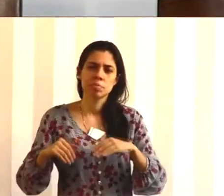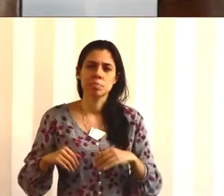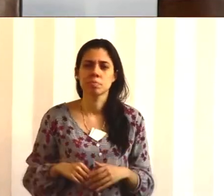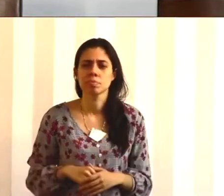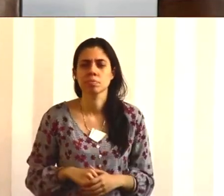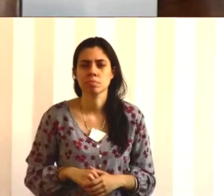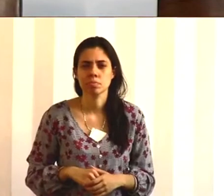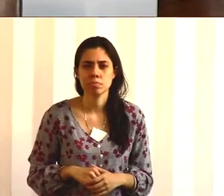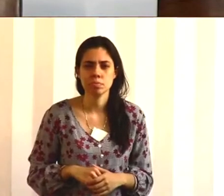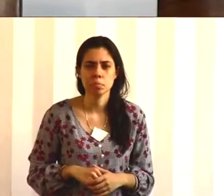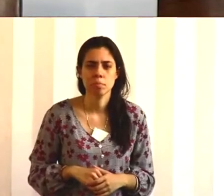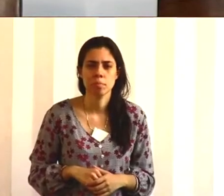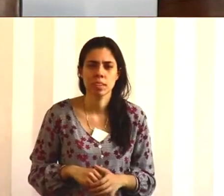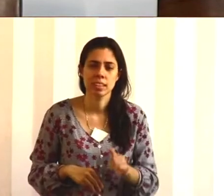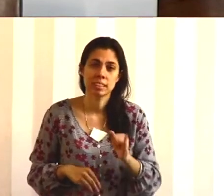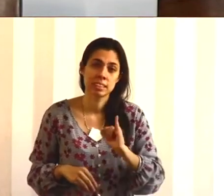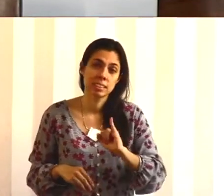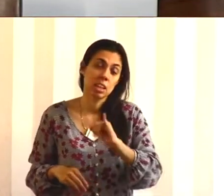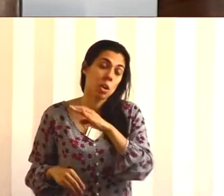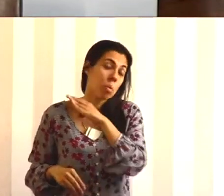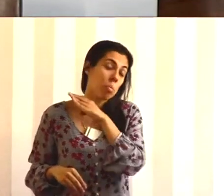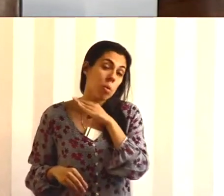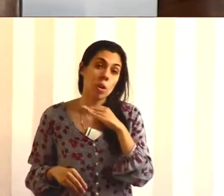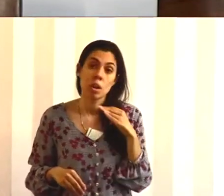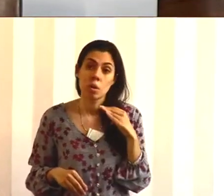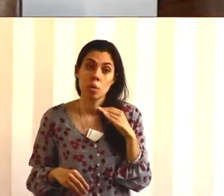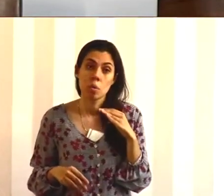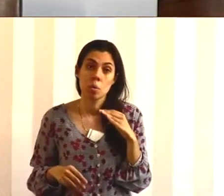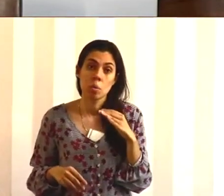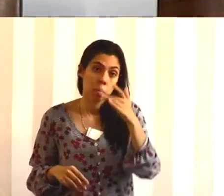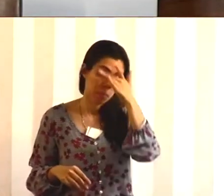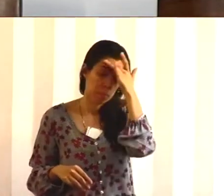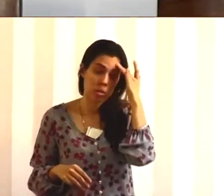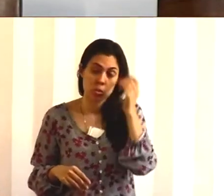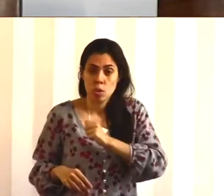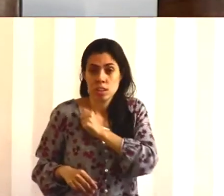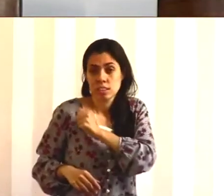nós tanto amamos, o mesmo Deus que nos colocou